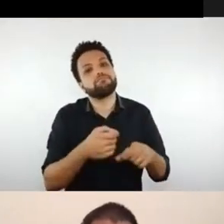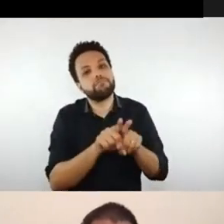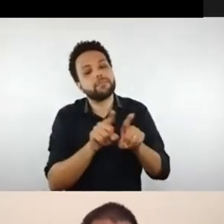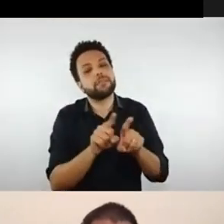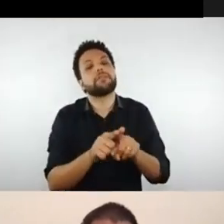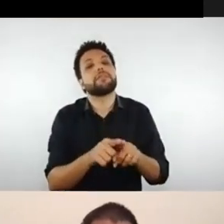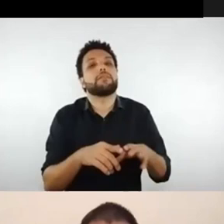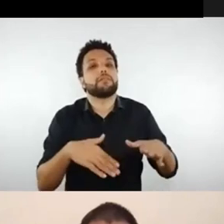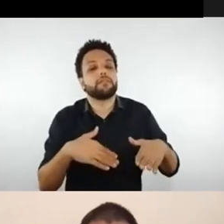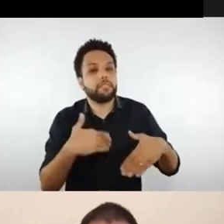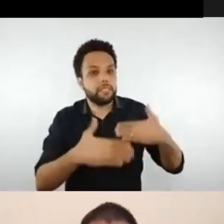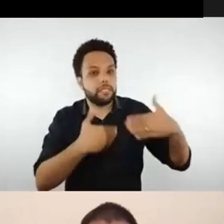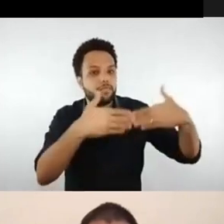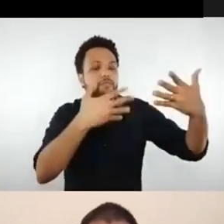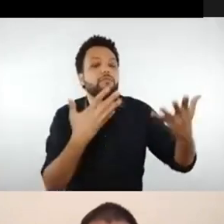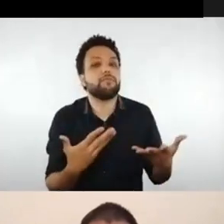para o desenvolvimento